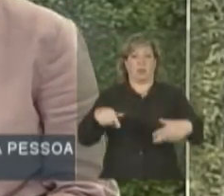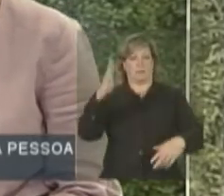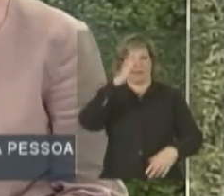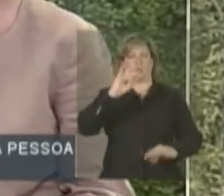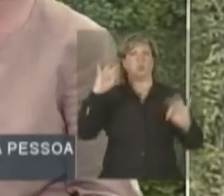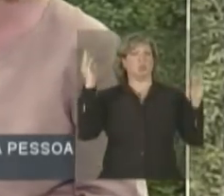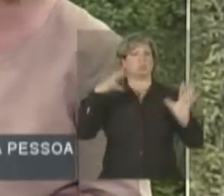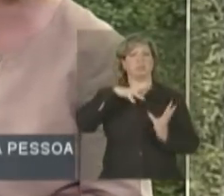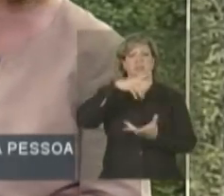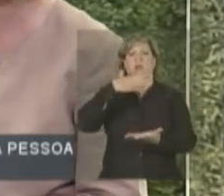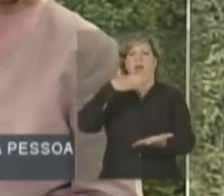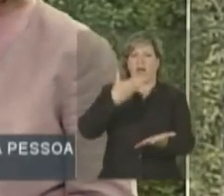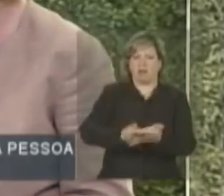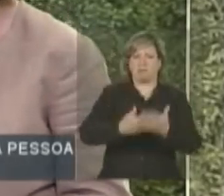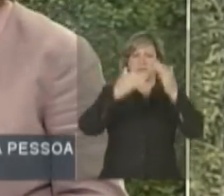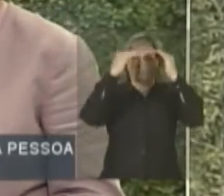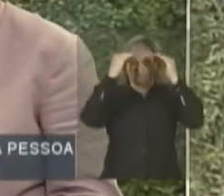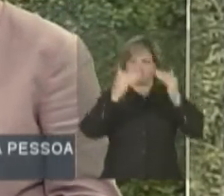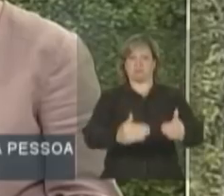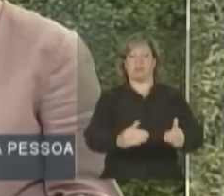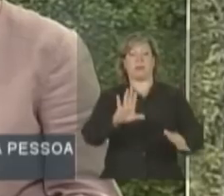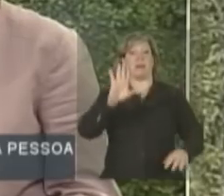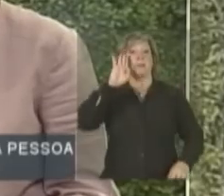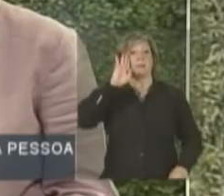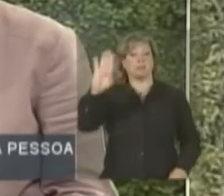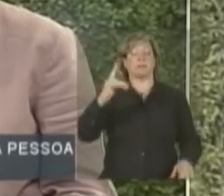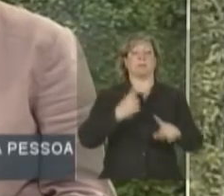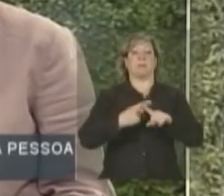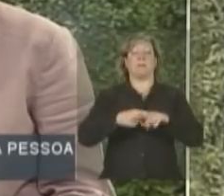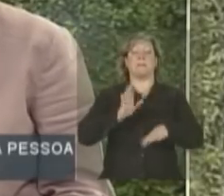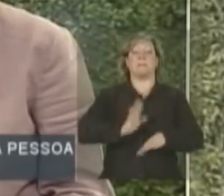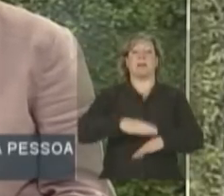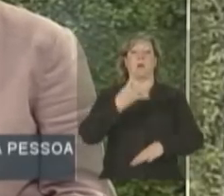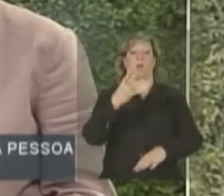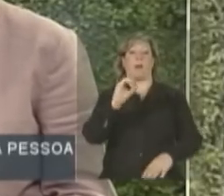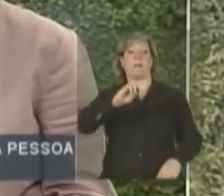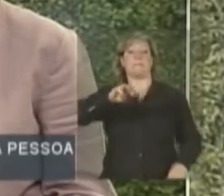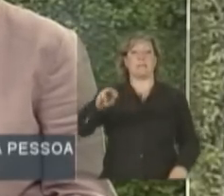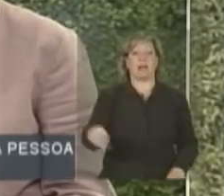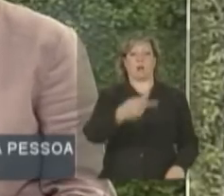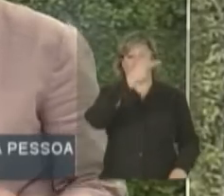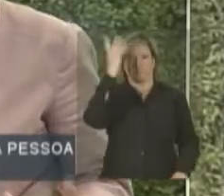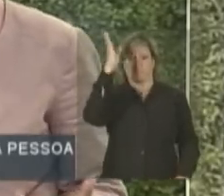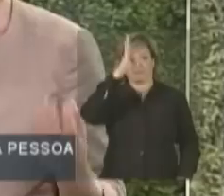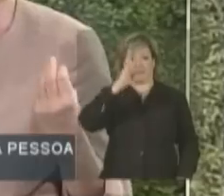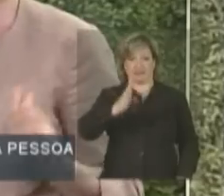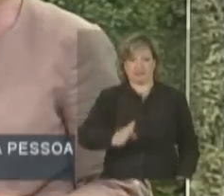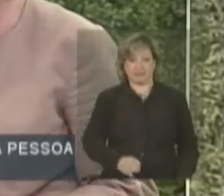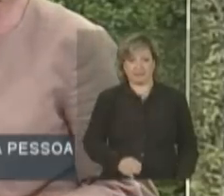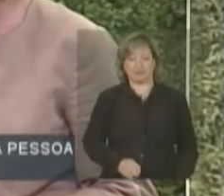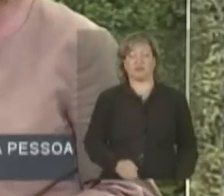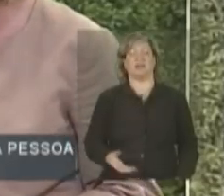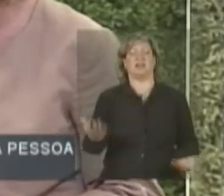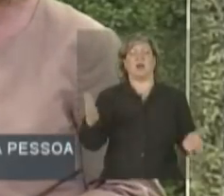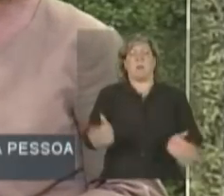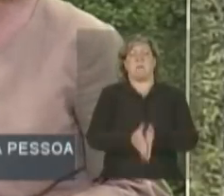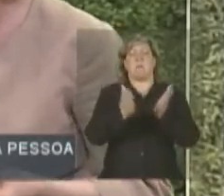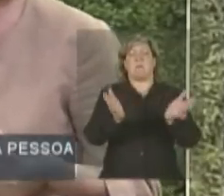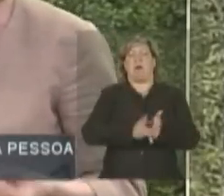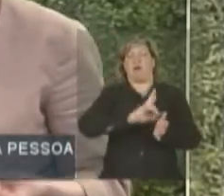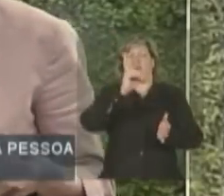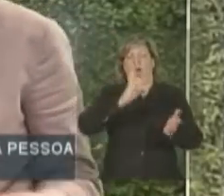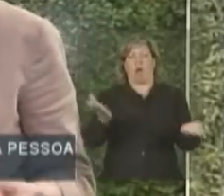inteiro, mas somos reconhecidos principalmente porque mais de 40 milhões de brasileiros saíram da condição de pobreza